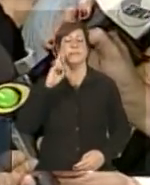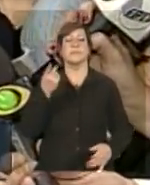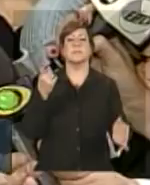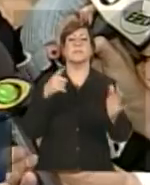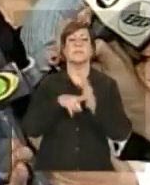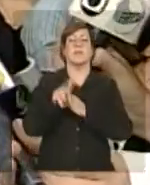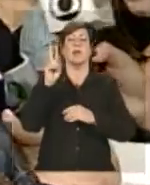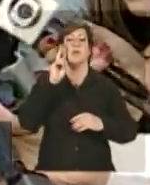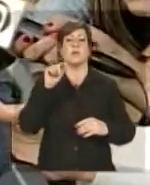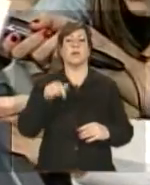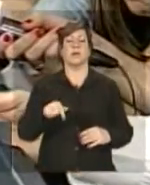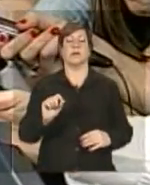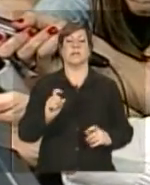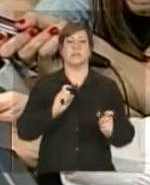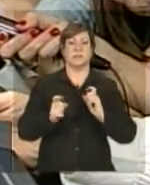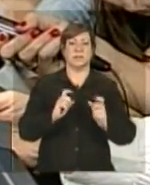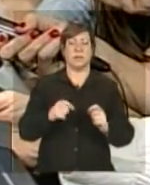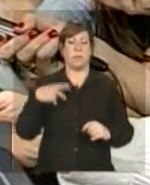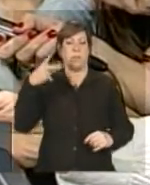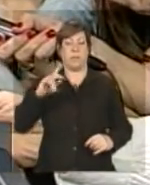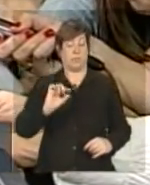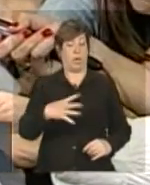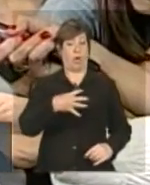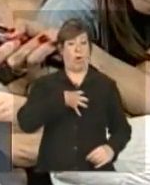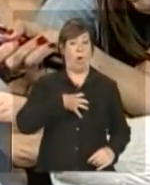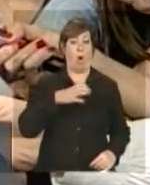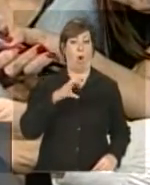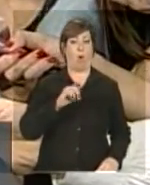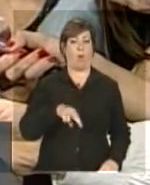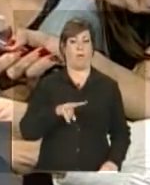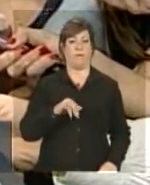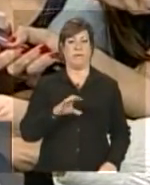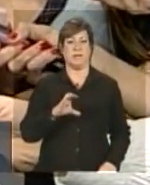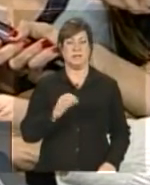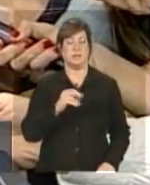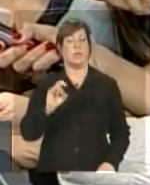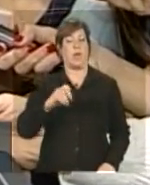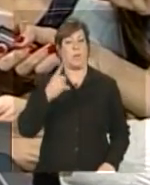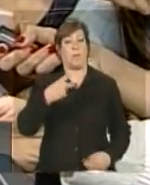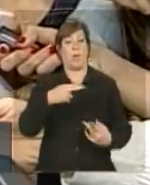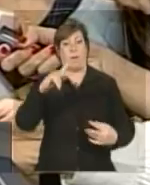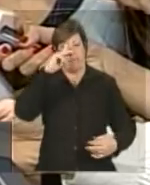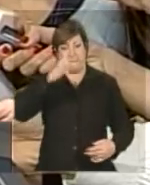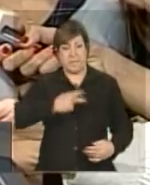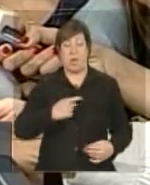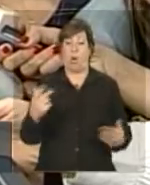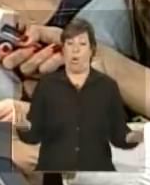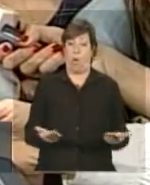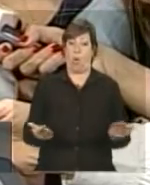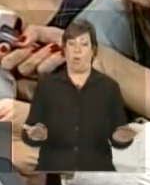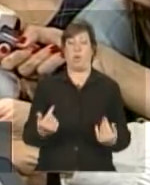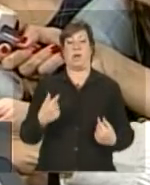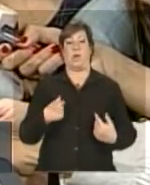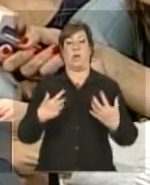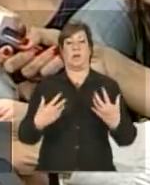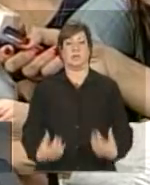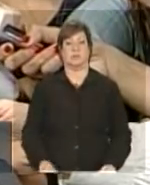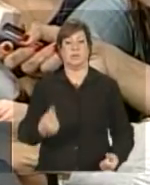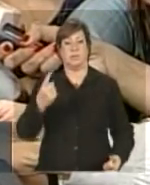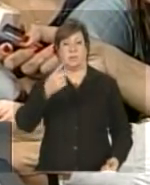para a política? Não, eu não, convicção é uma coisa pessoal e hoje eu assumo uma posição